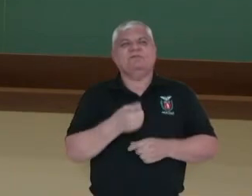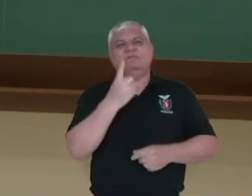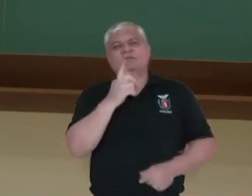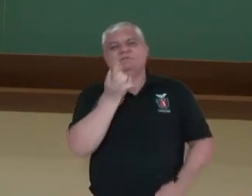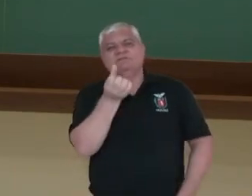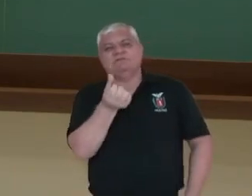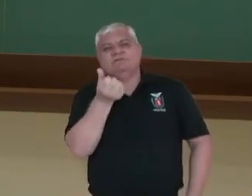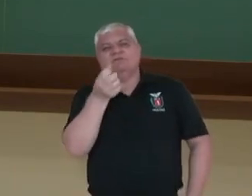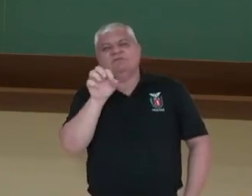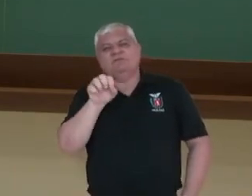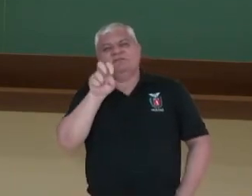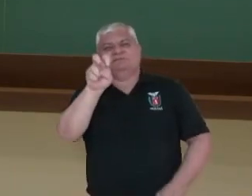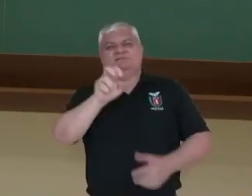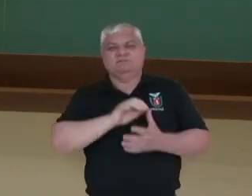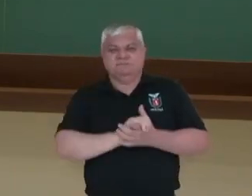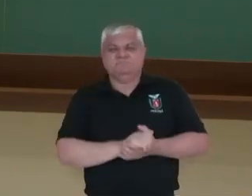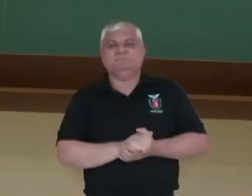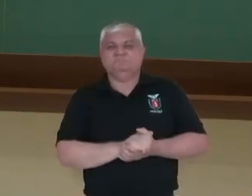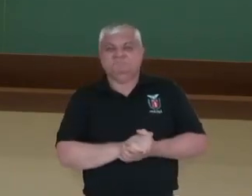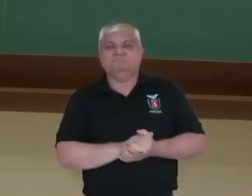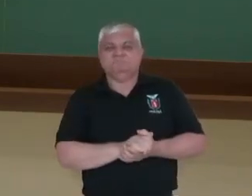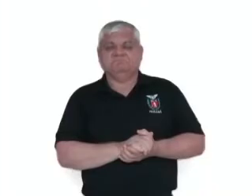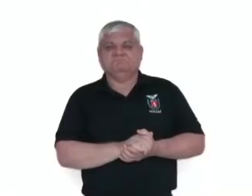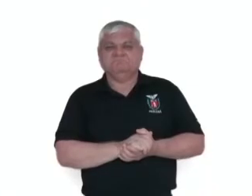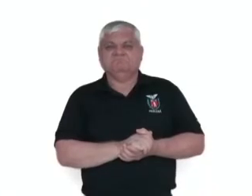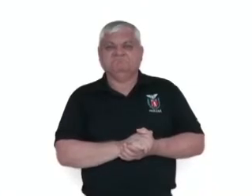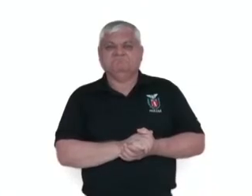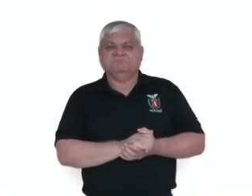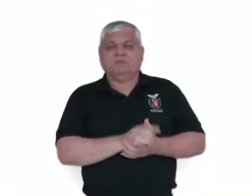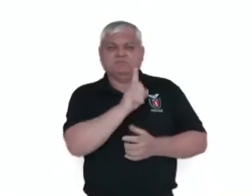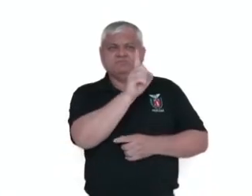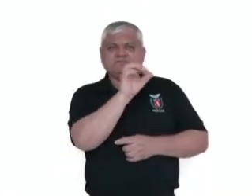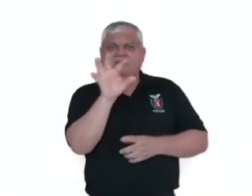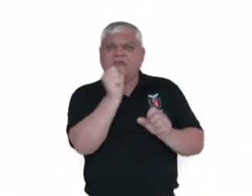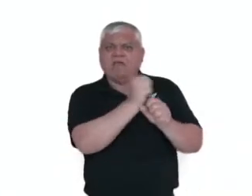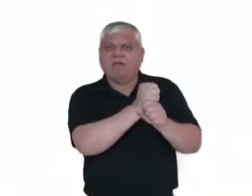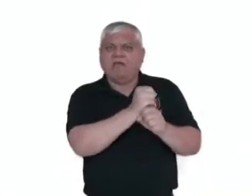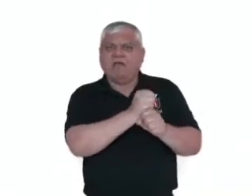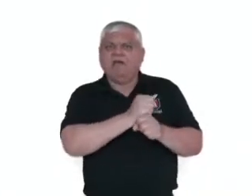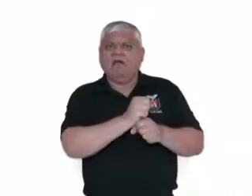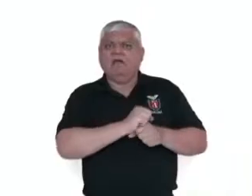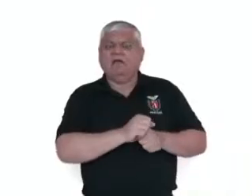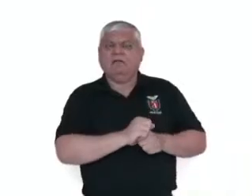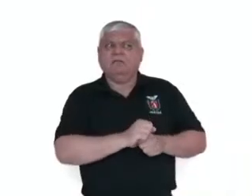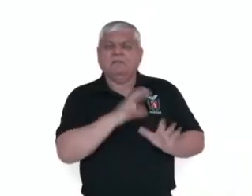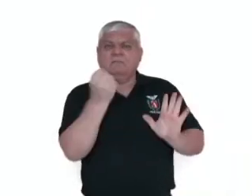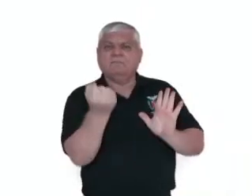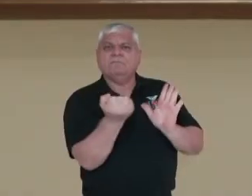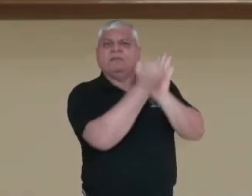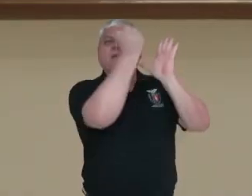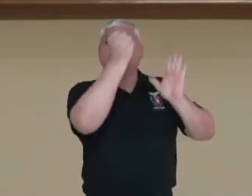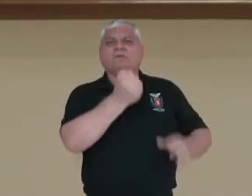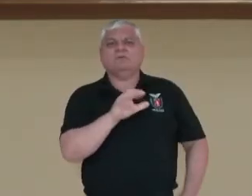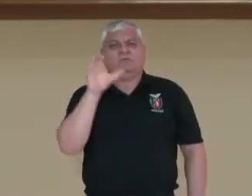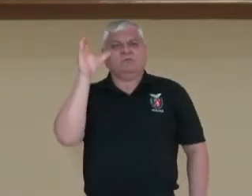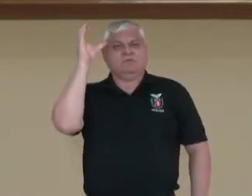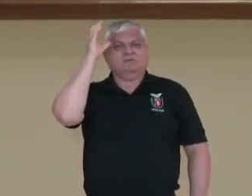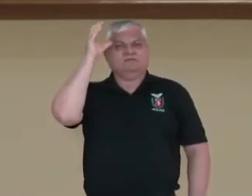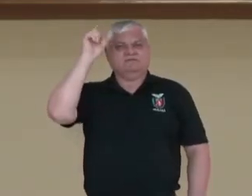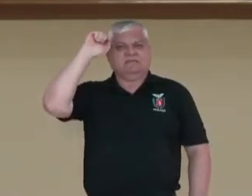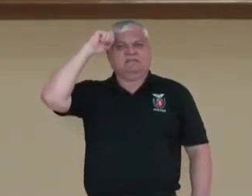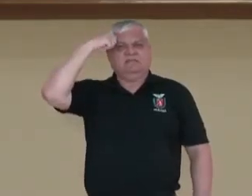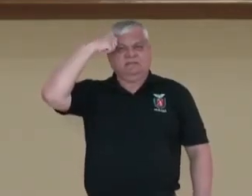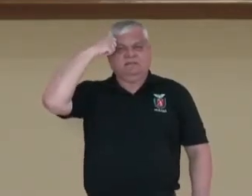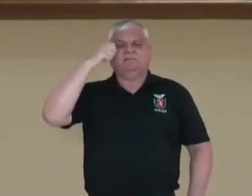de Palmares, né? Essa data transformou-se então no Dia da Consciência Negra. Lembrando só que o Dia